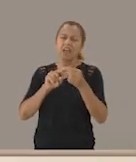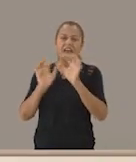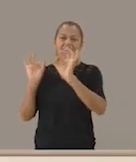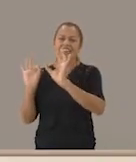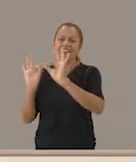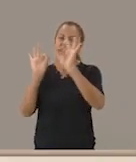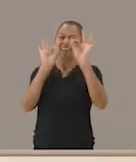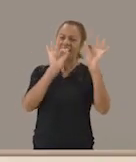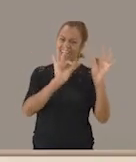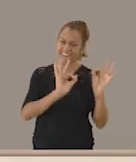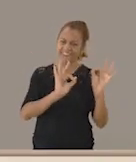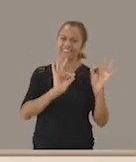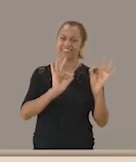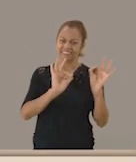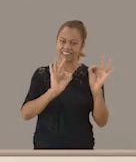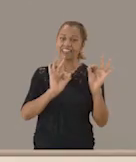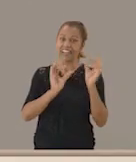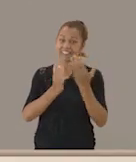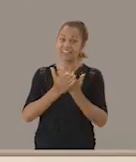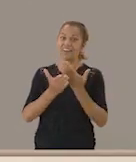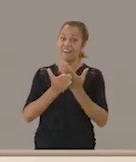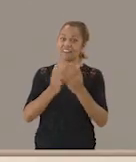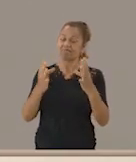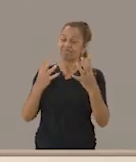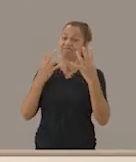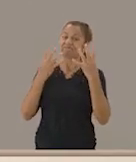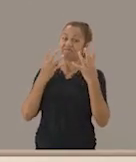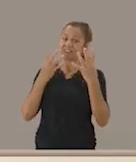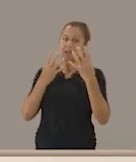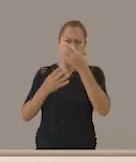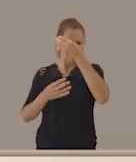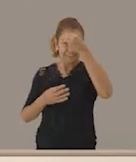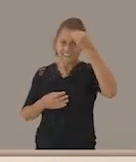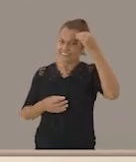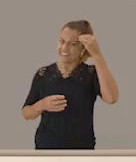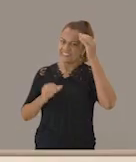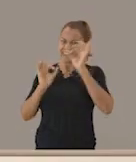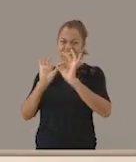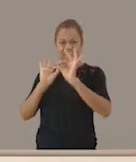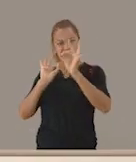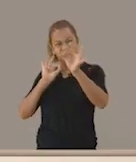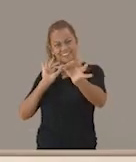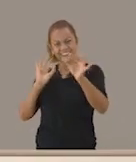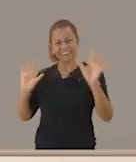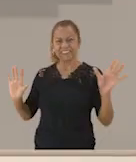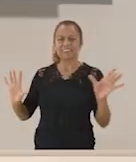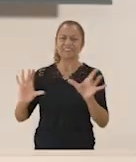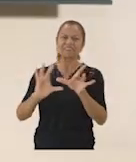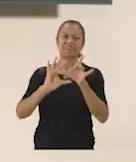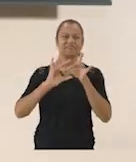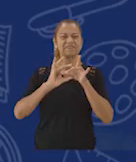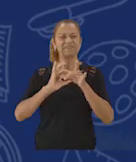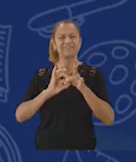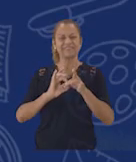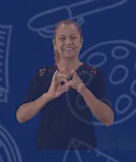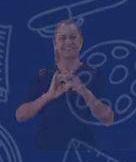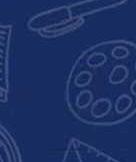ligado no canal. E não se esqueça que, mesmo distantes, estamos juntos. Até já!